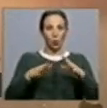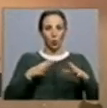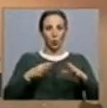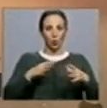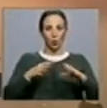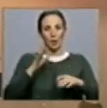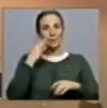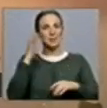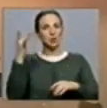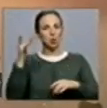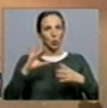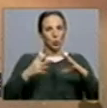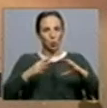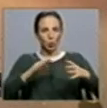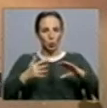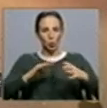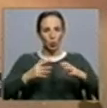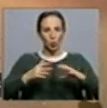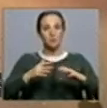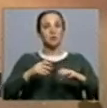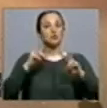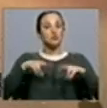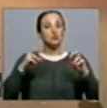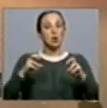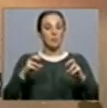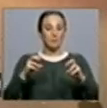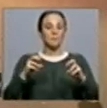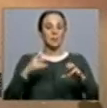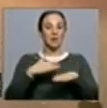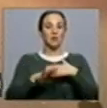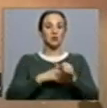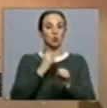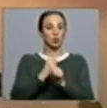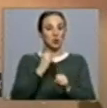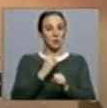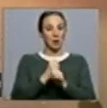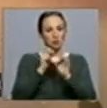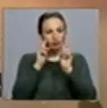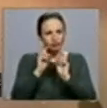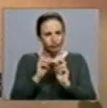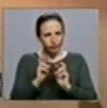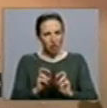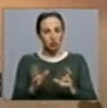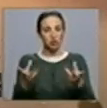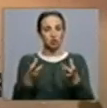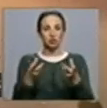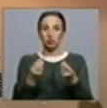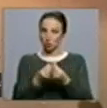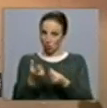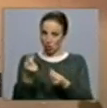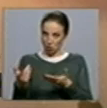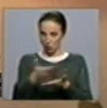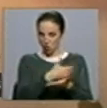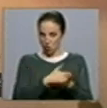brilho. E então, a responsável por esta descoberta conseguiu fazer uma operação de crowdfunding com muito sucesso, conseguiu reunir dinheiro suficiente